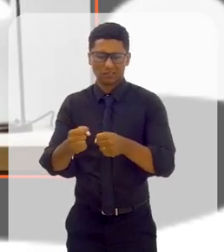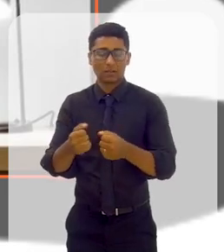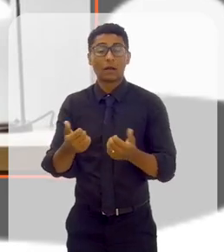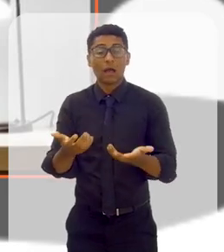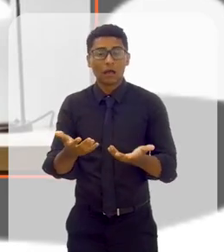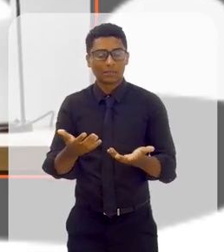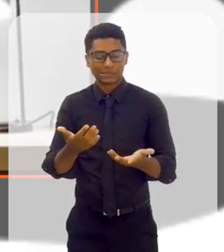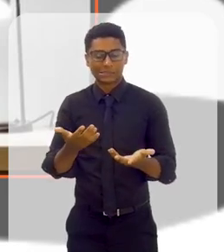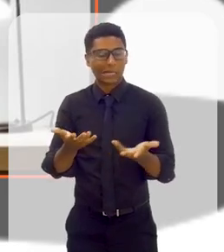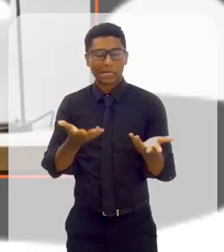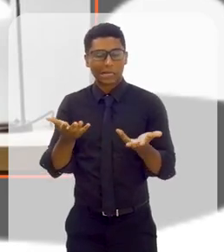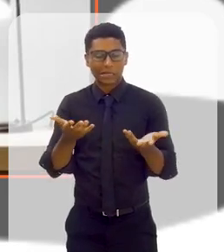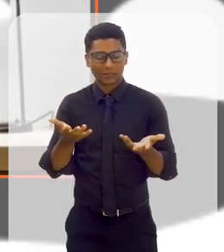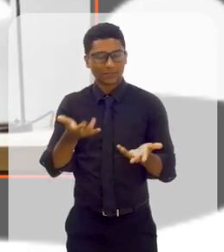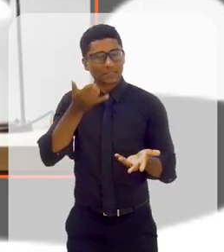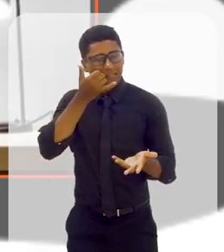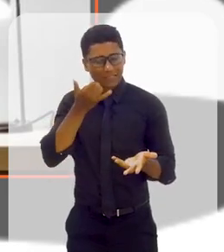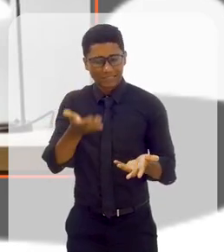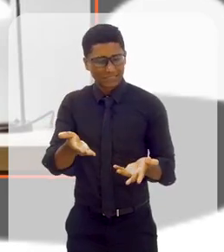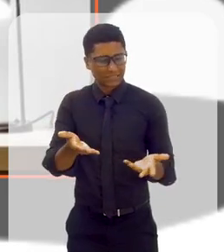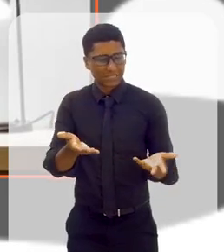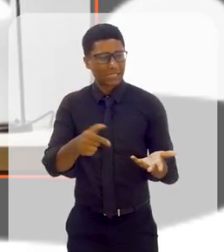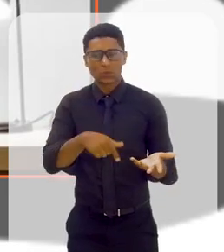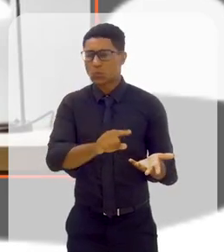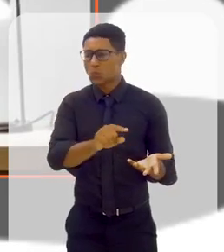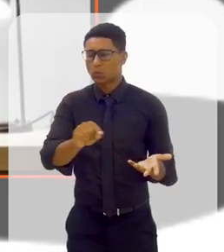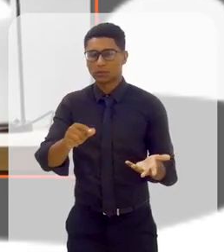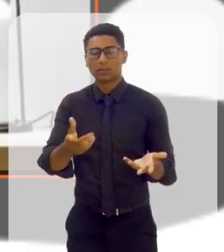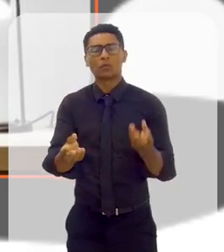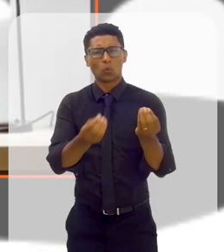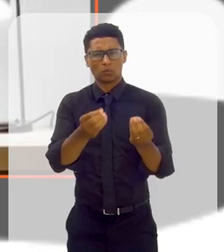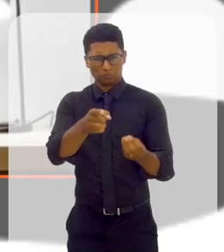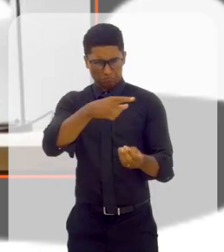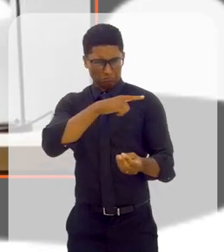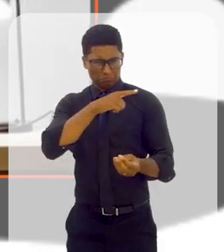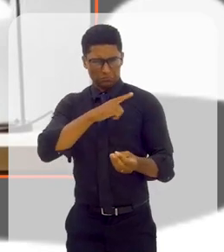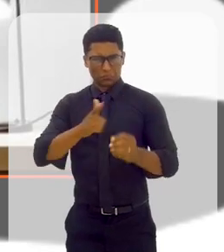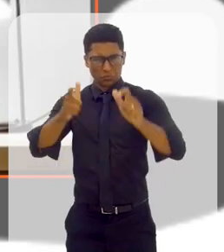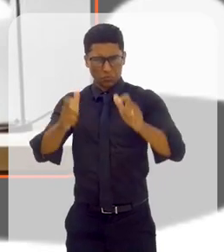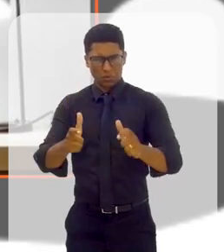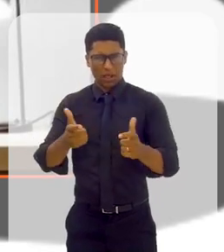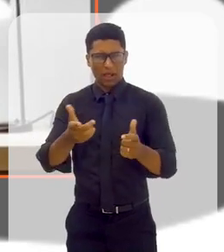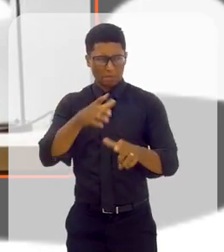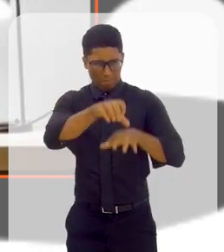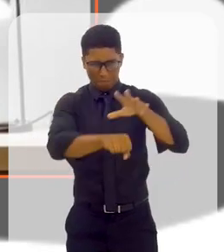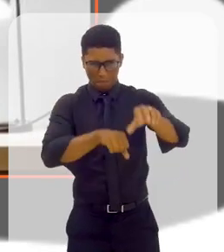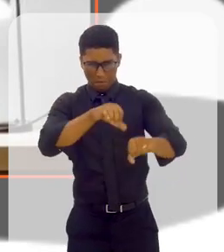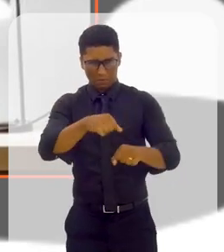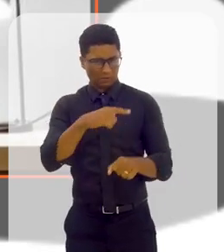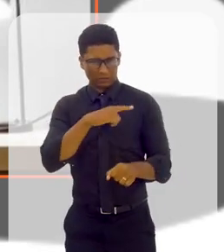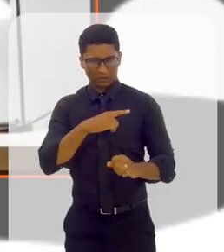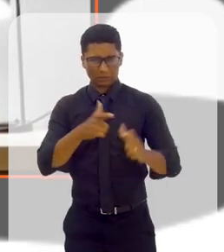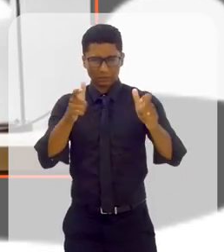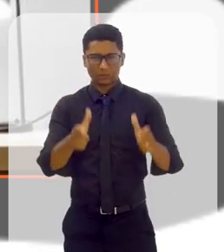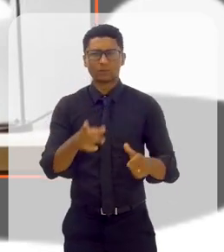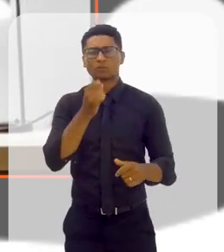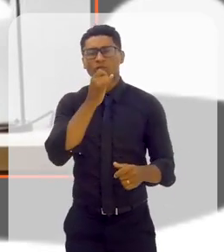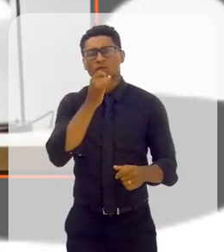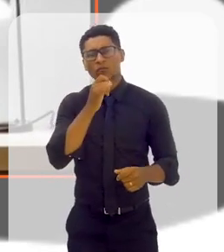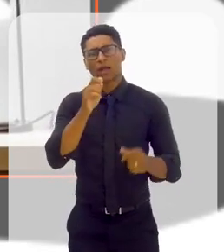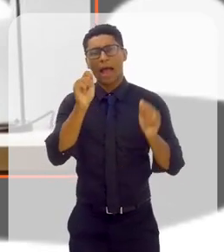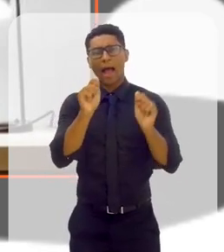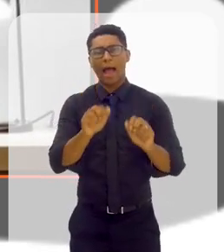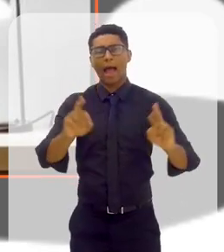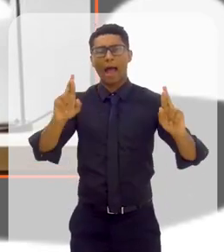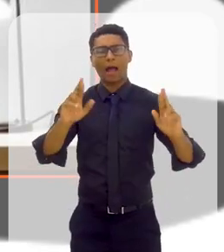fazer. Como que chega até você? Você tem algum tipo de recolhimento? Como é que é a prática disso? Geladeira,